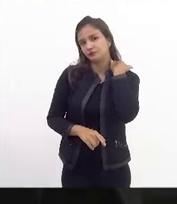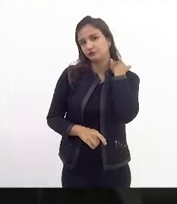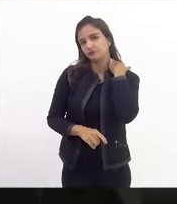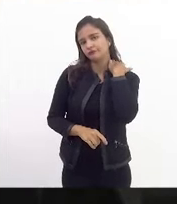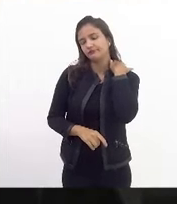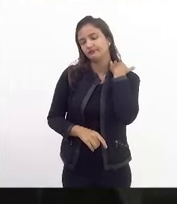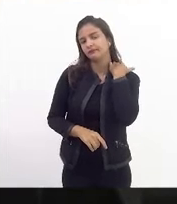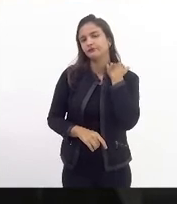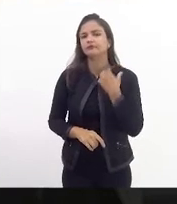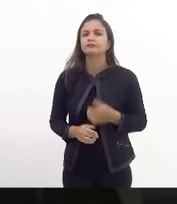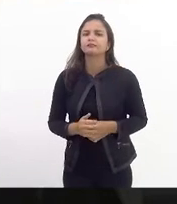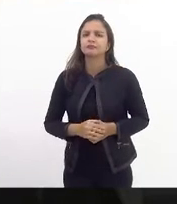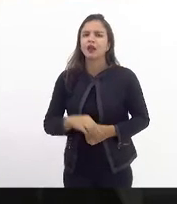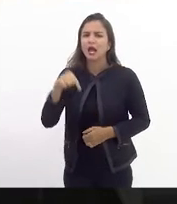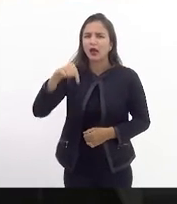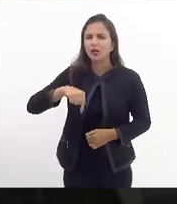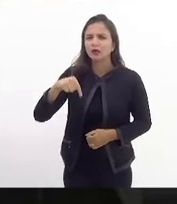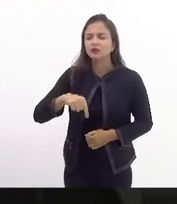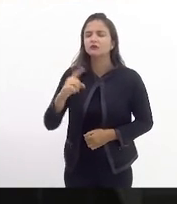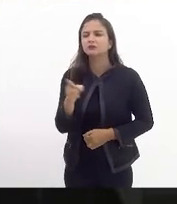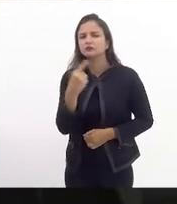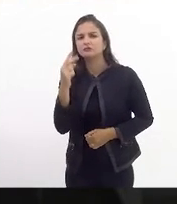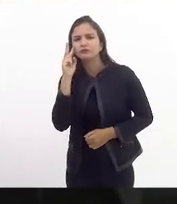Aqui assistimos